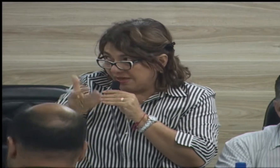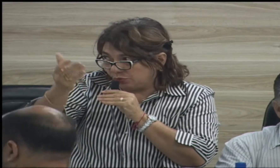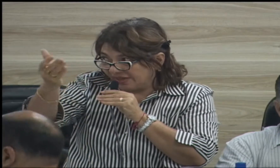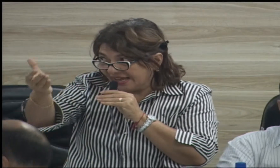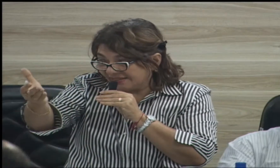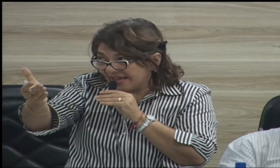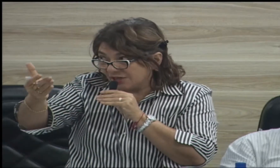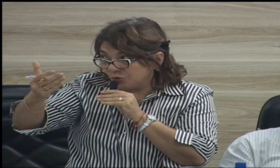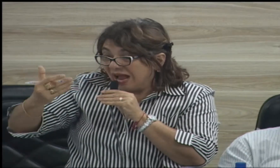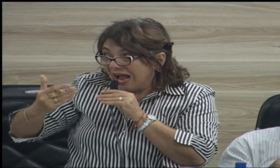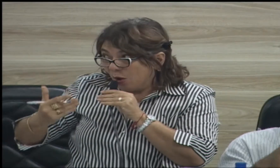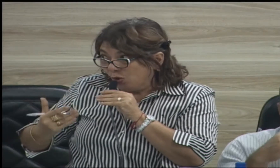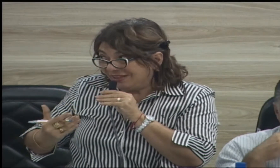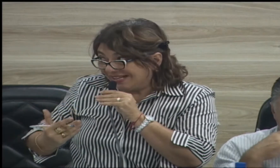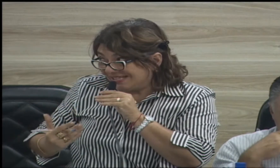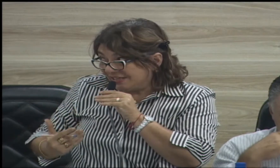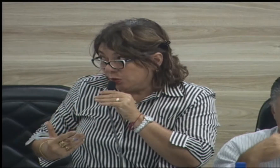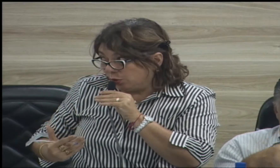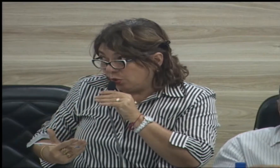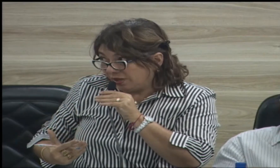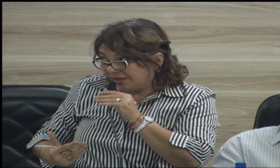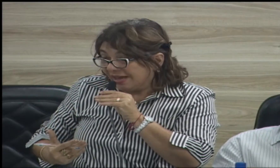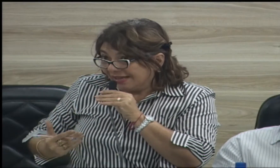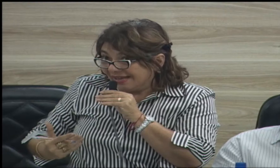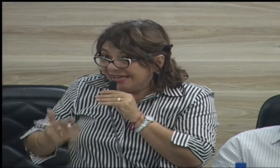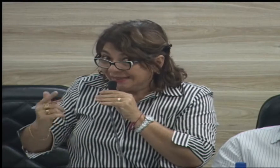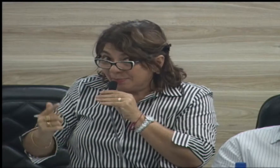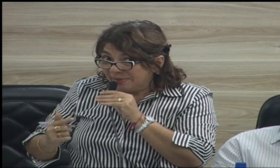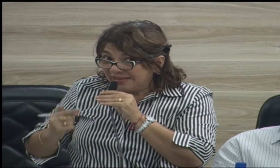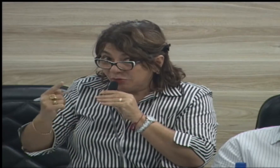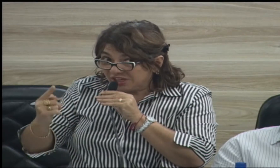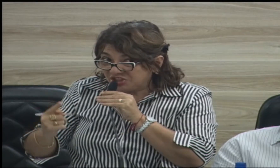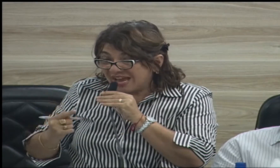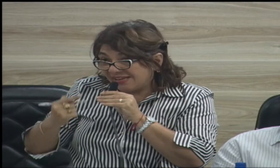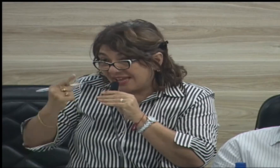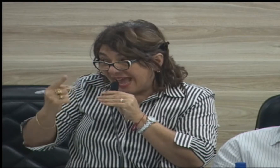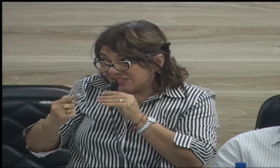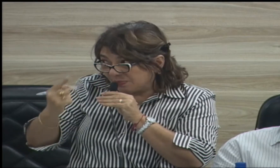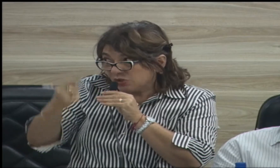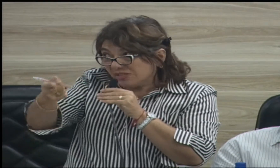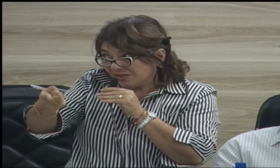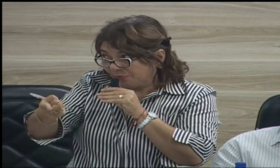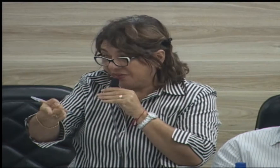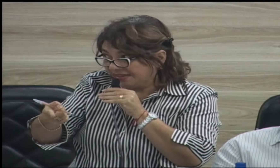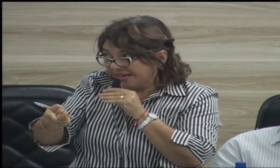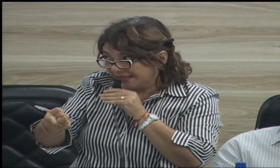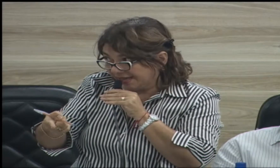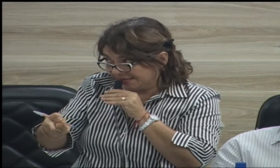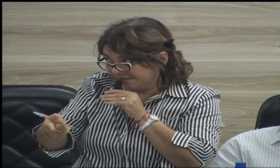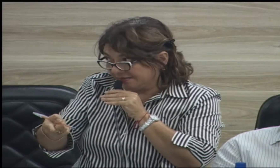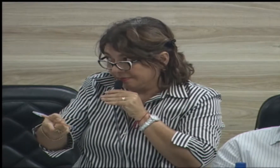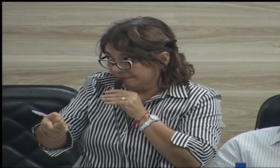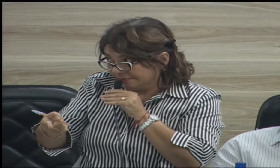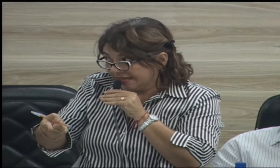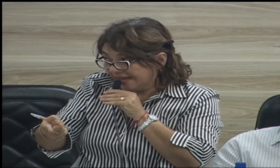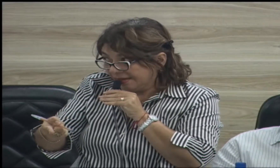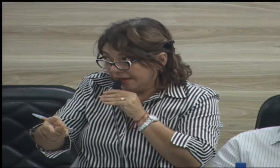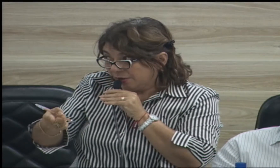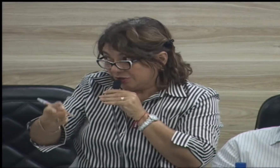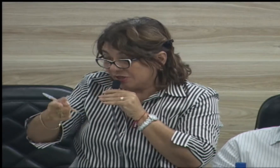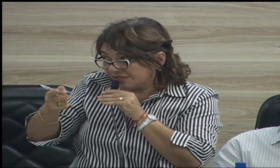Parabéns pela... Claro, vereadora, fica à vontade. Senhor presidente e nobres colegas, só complementando, vereador, assim, essa questão do